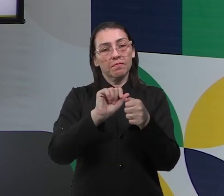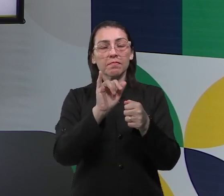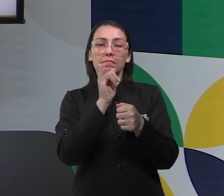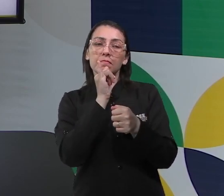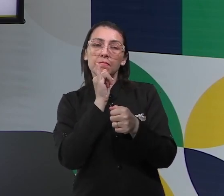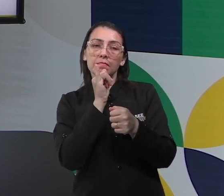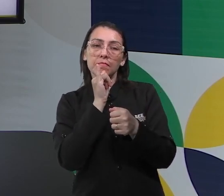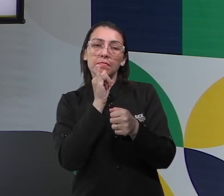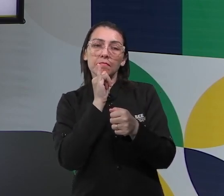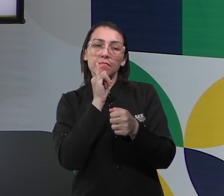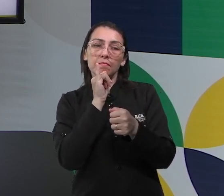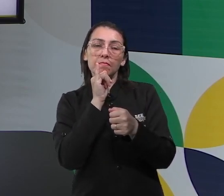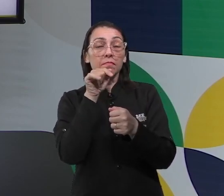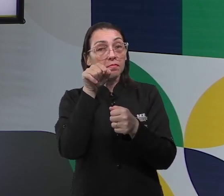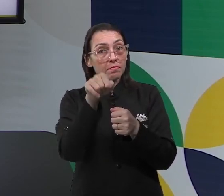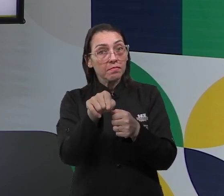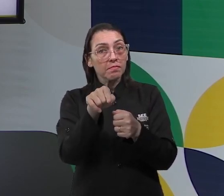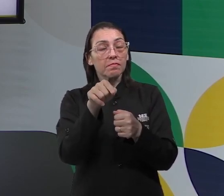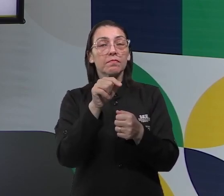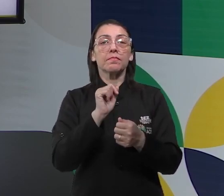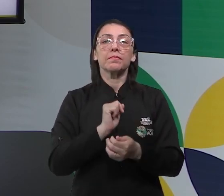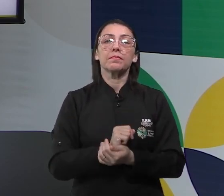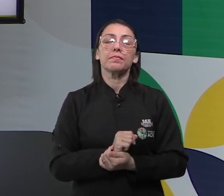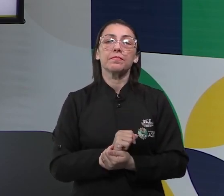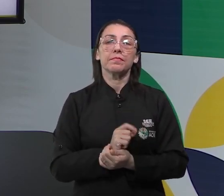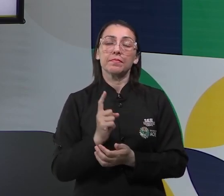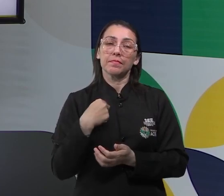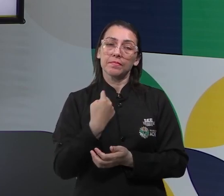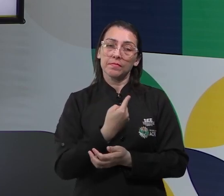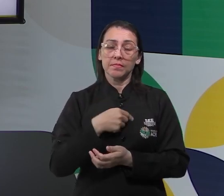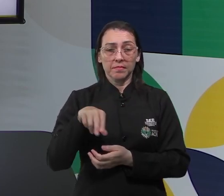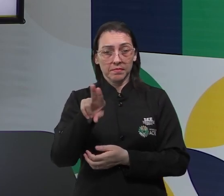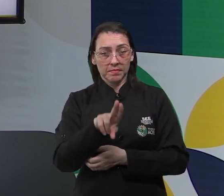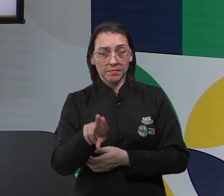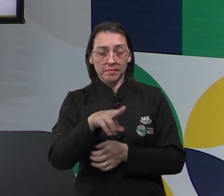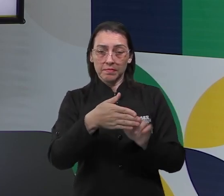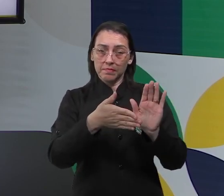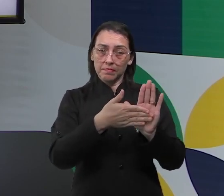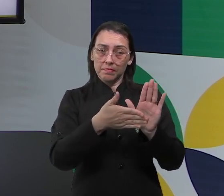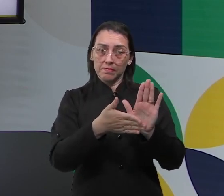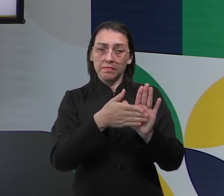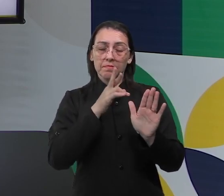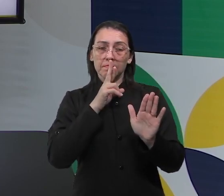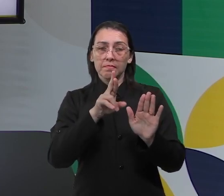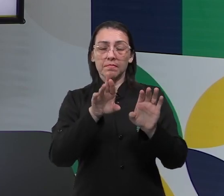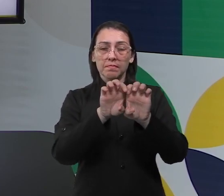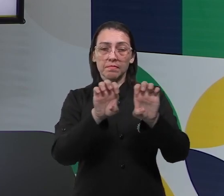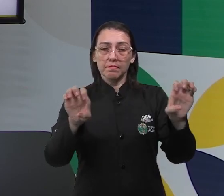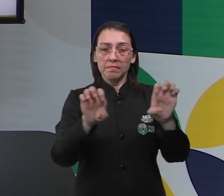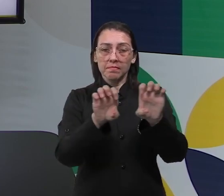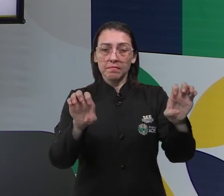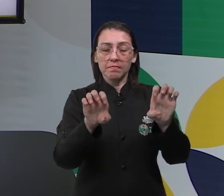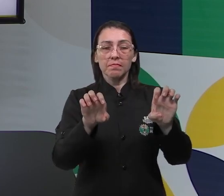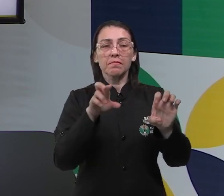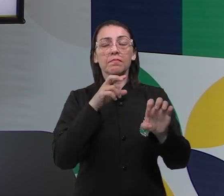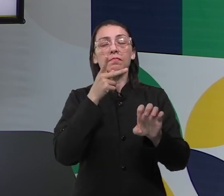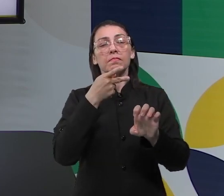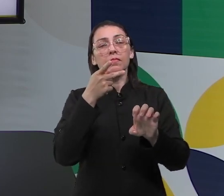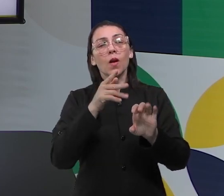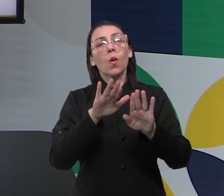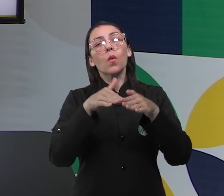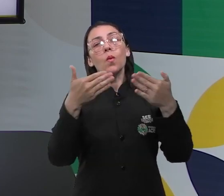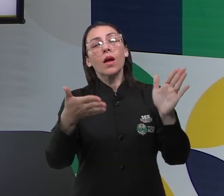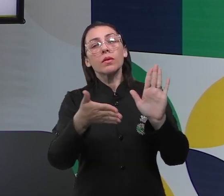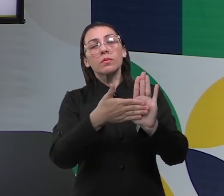exemplo para vocês, para nós usarmos essas propriedades. Vamos resolver uma equação e eu vou dizer quais